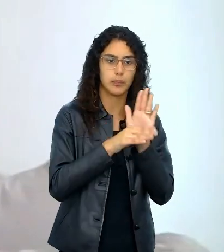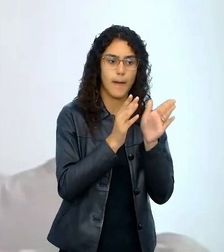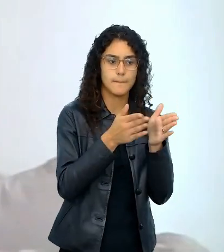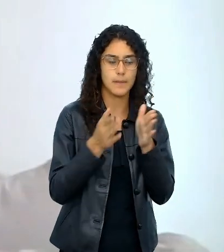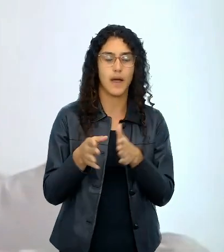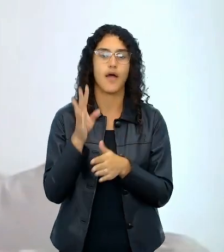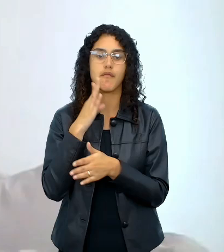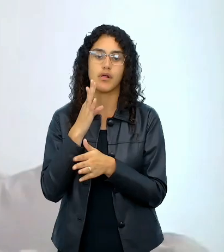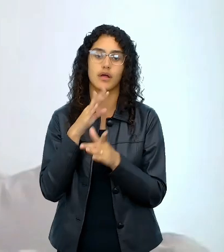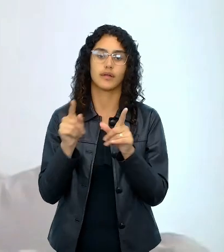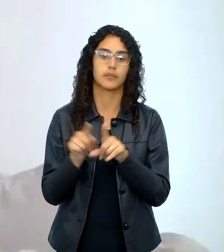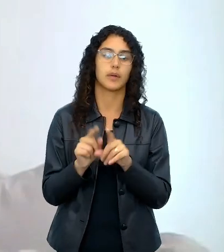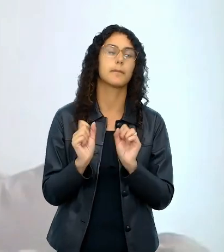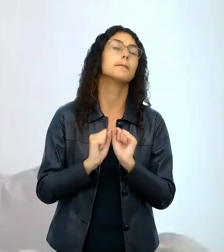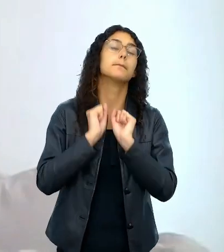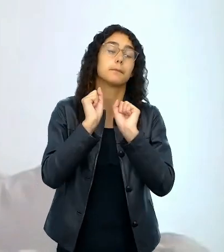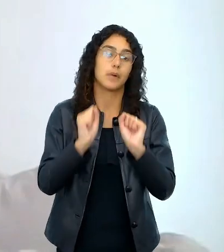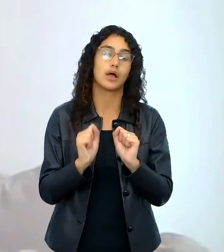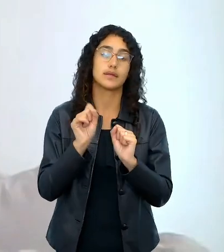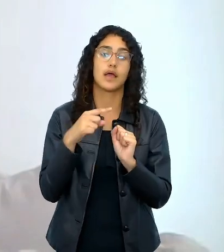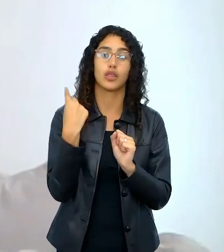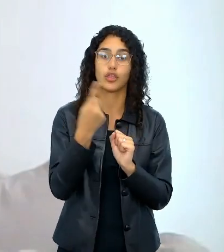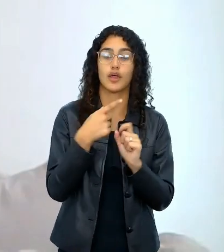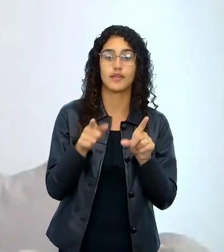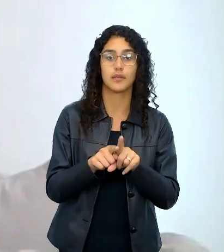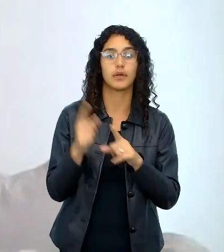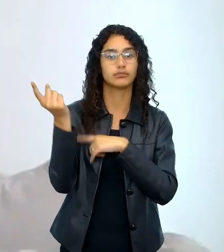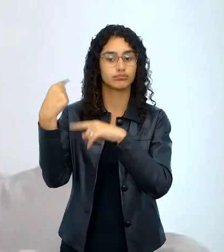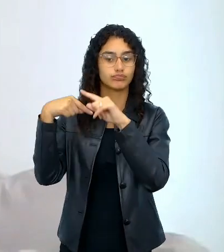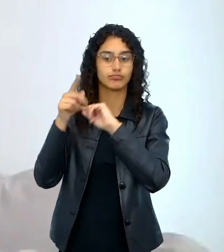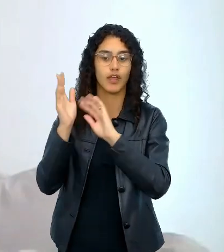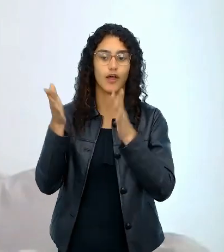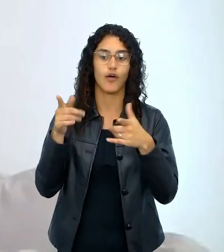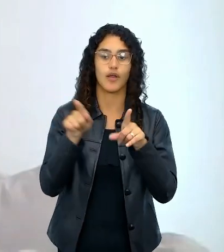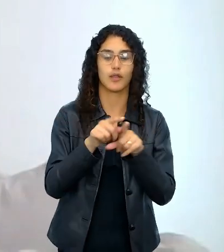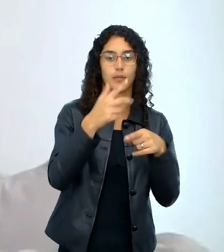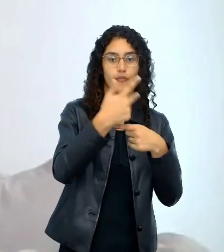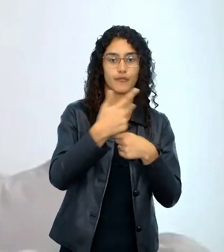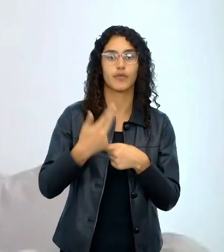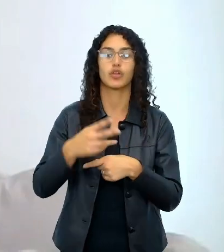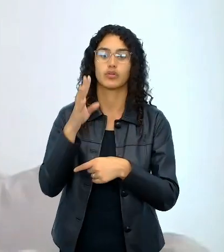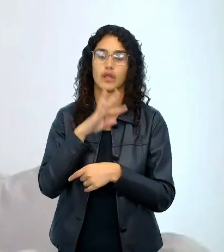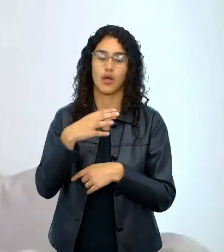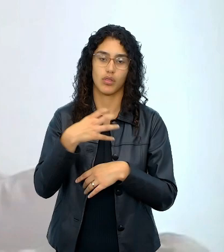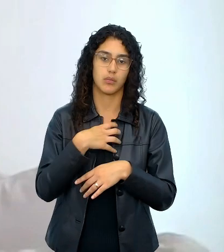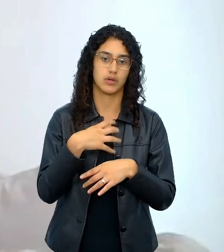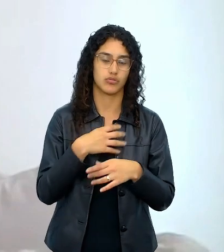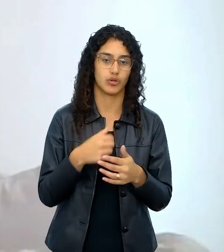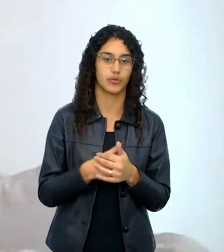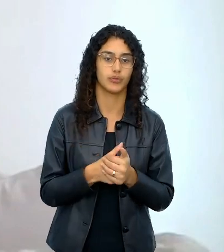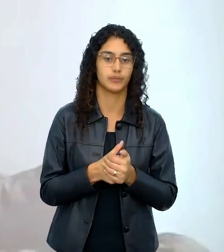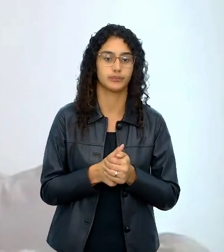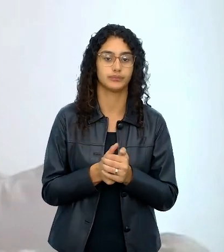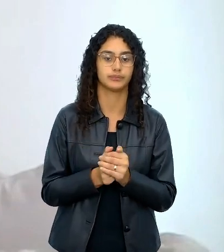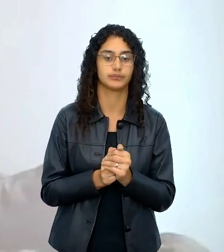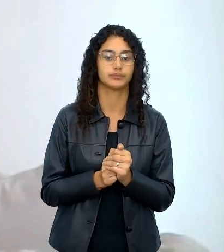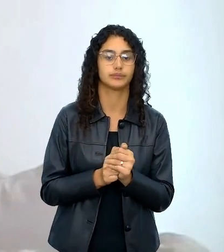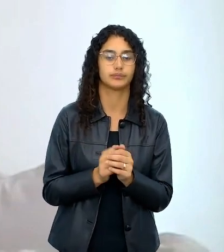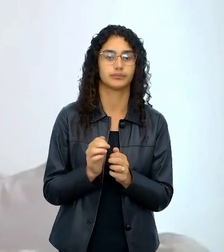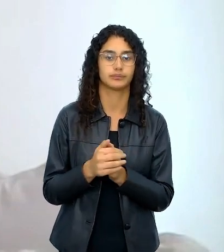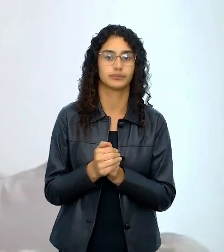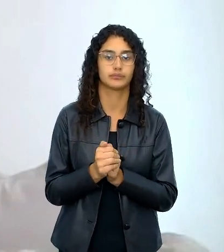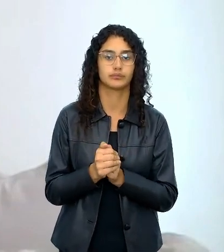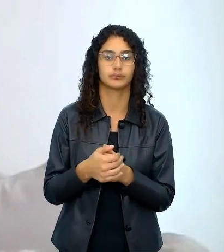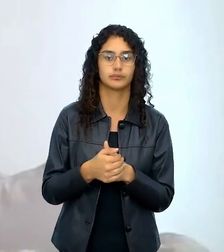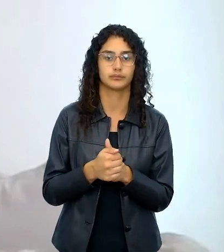achou que ficou legal. Então, pode ser que a gente também venha a desenvolver algum vídeo, alguma coisa nesse sentido, tá bom, professora Débora?